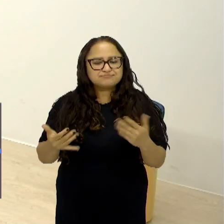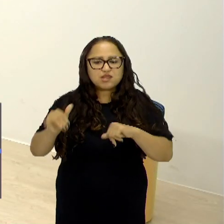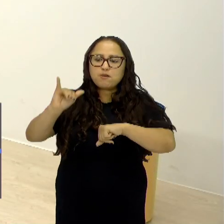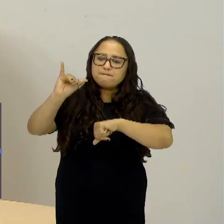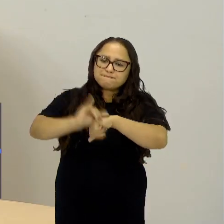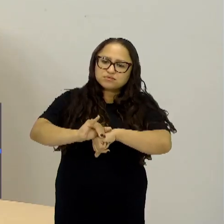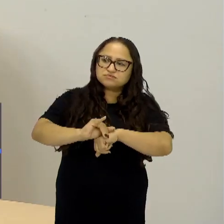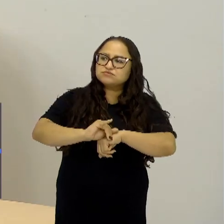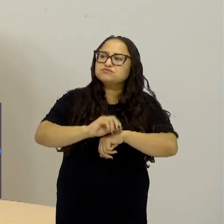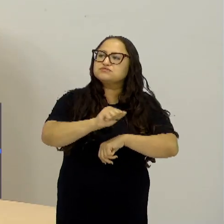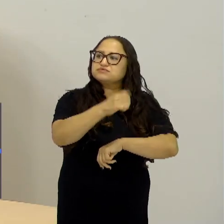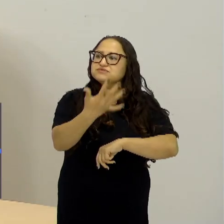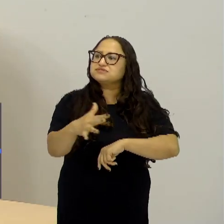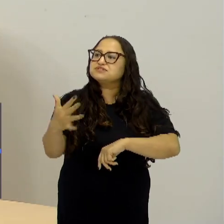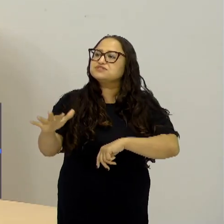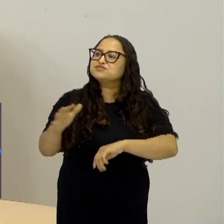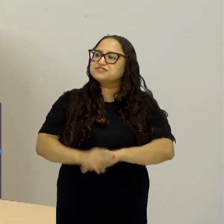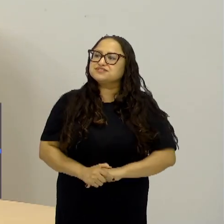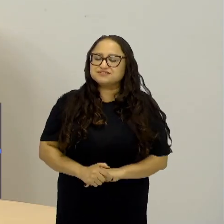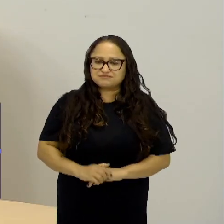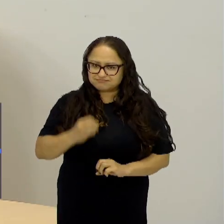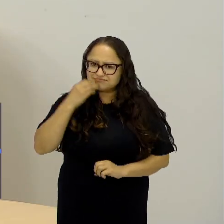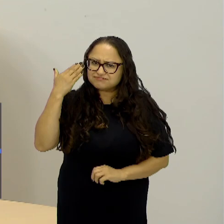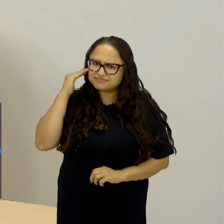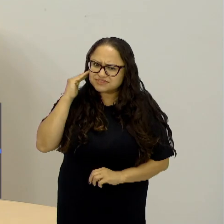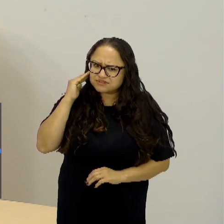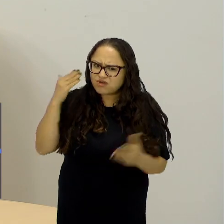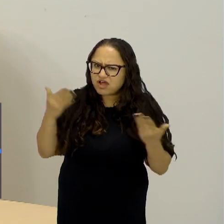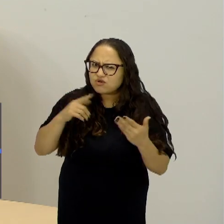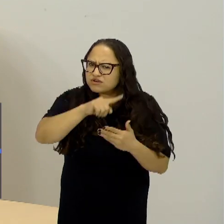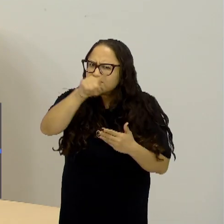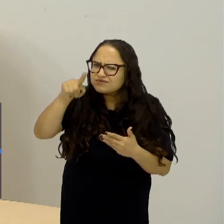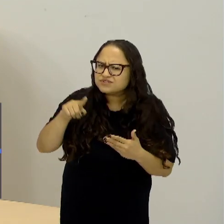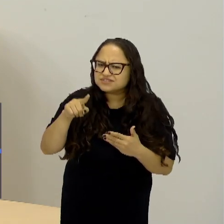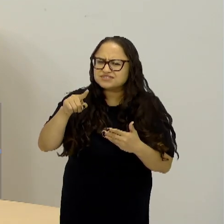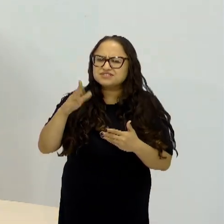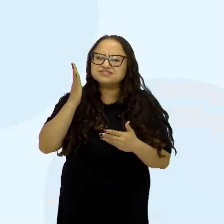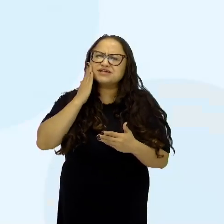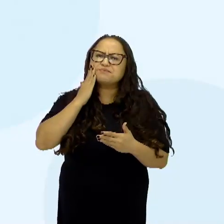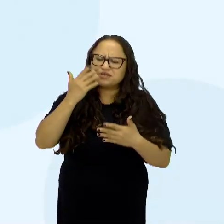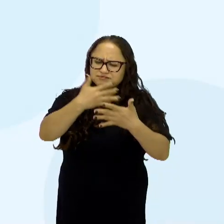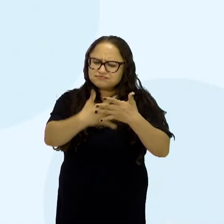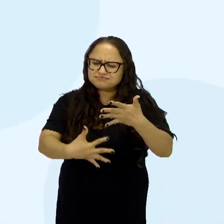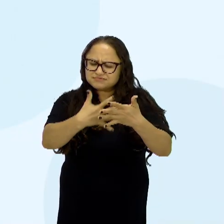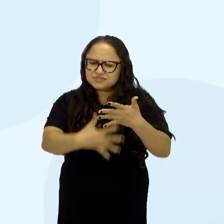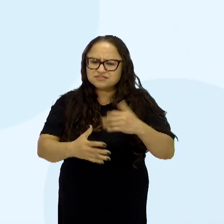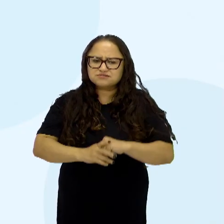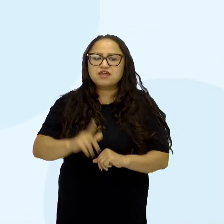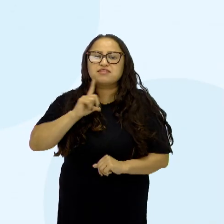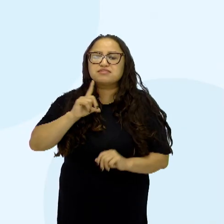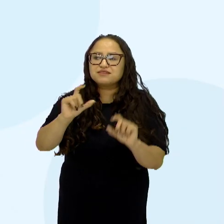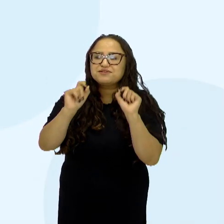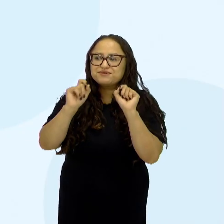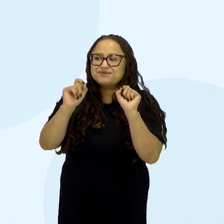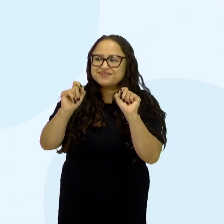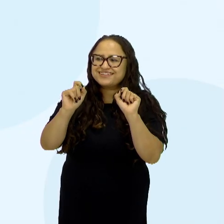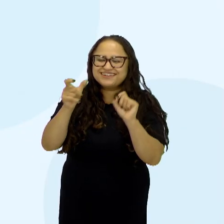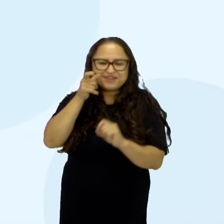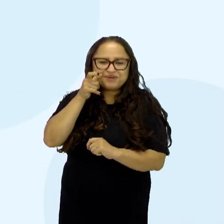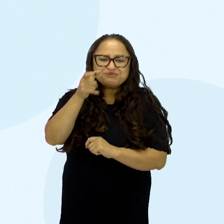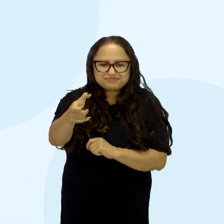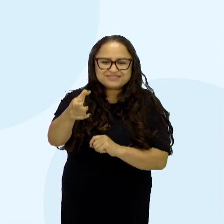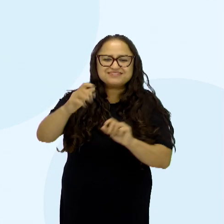Porto de Santos. Entenderam agora? Bom, e agora eu quero ver vocês realizarem a hora do chat, né? Então eu tenho ali, observe a